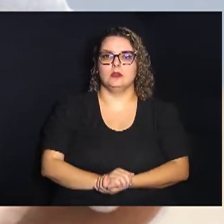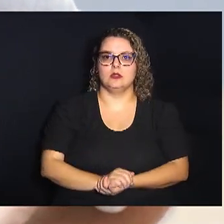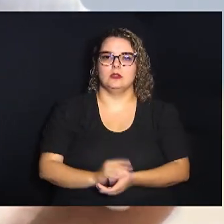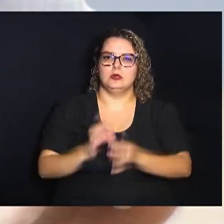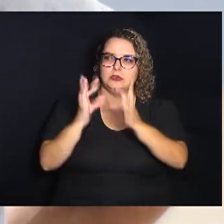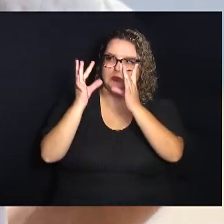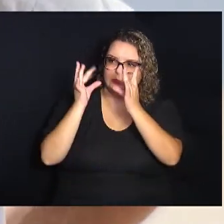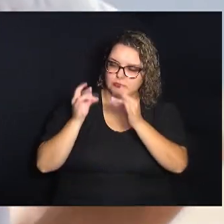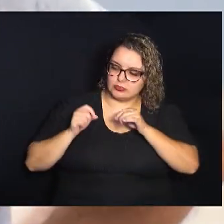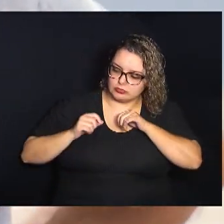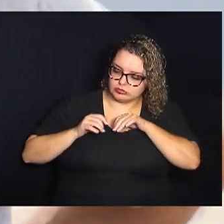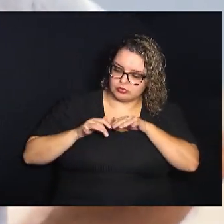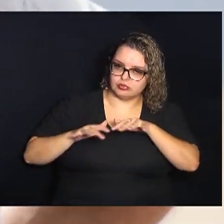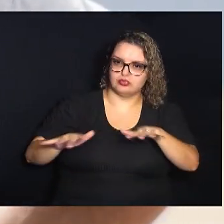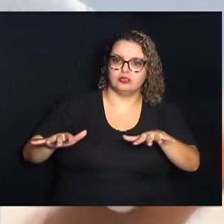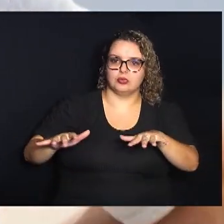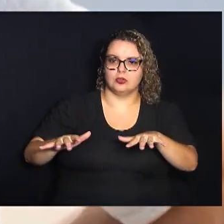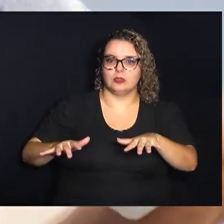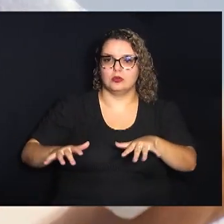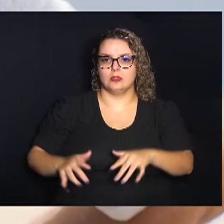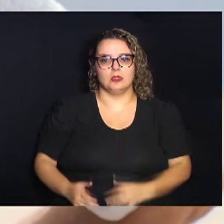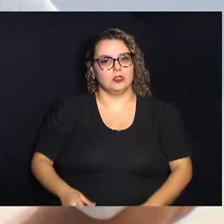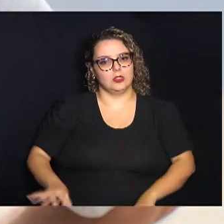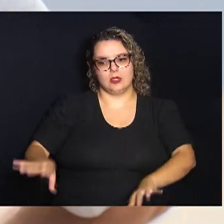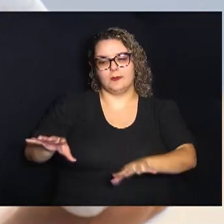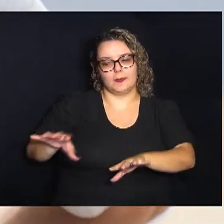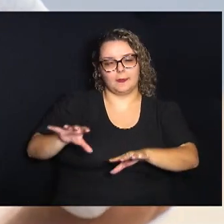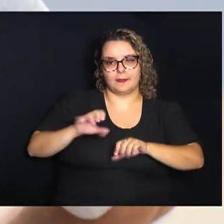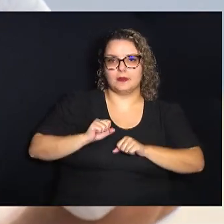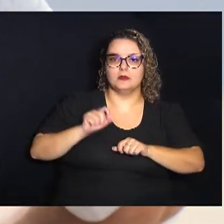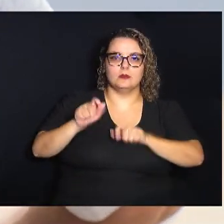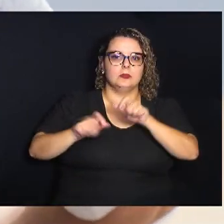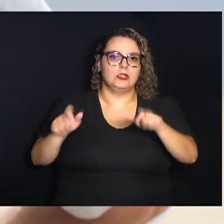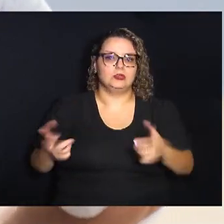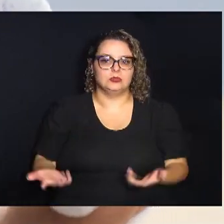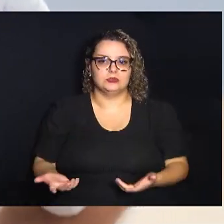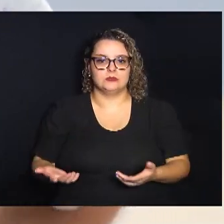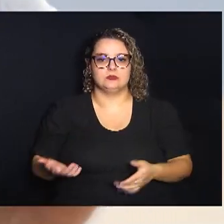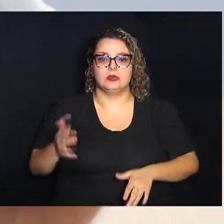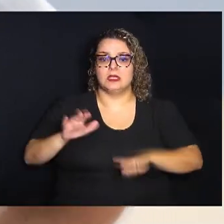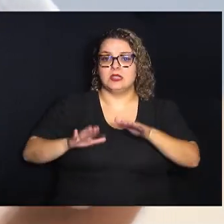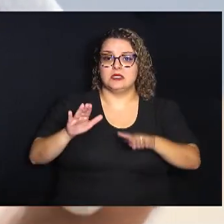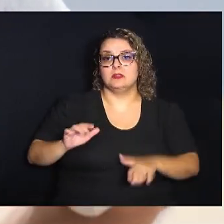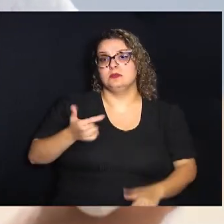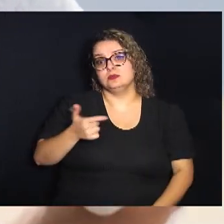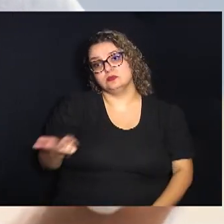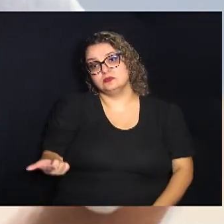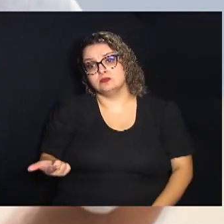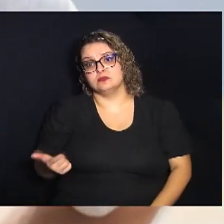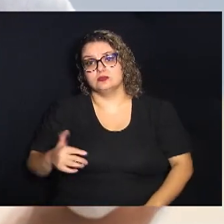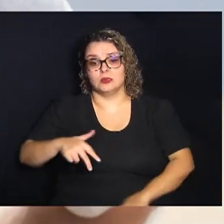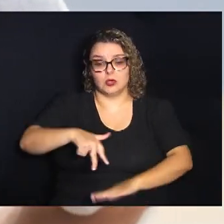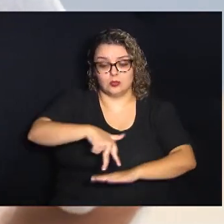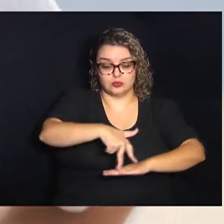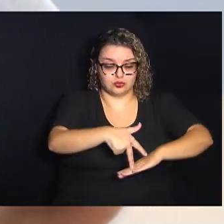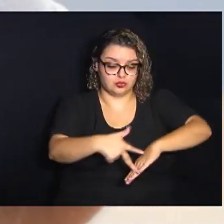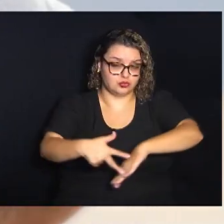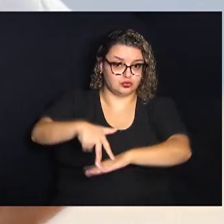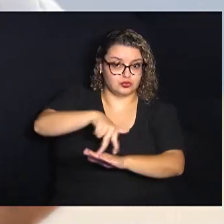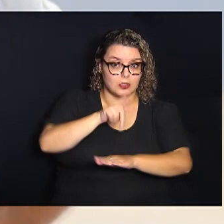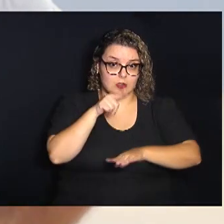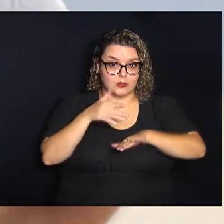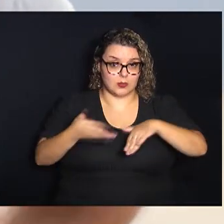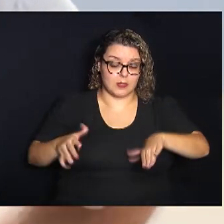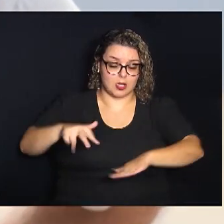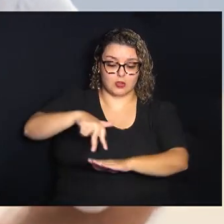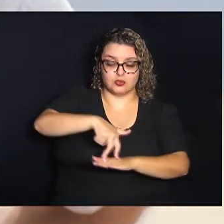difundindo, foi conquistando adeptos. Pessoas que talvez não tinham tanta aptidão para surfar, mas poderiam ali